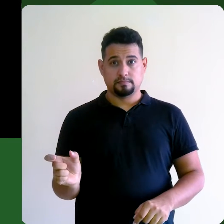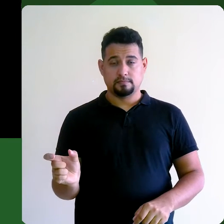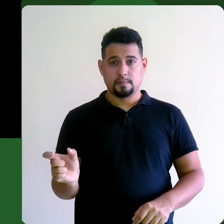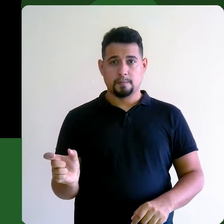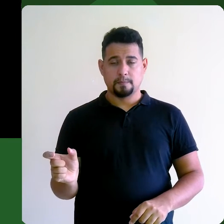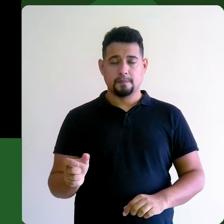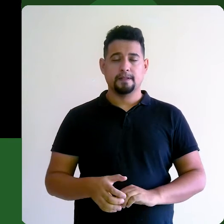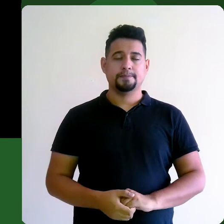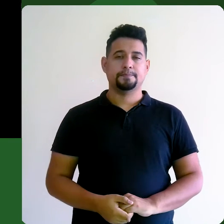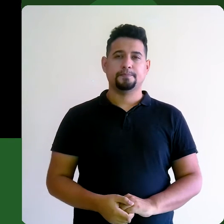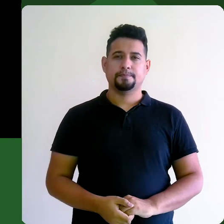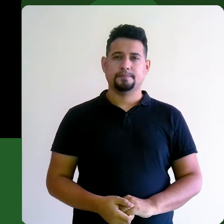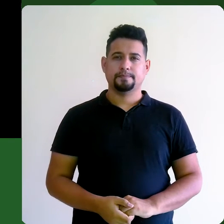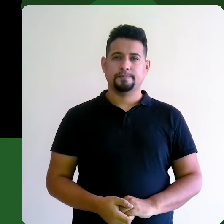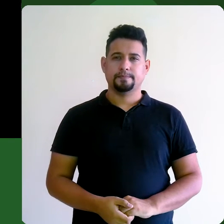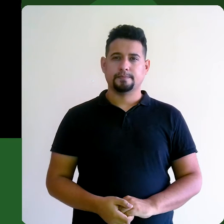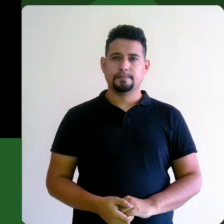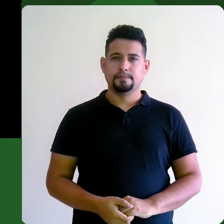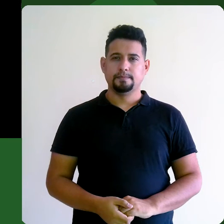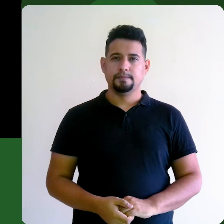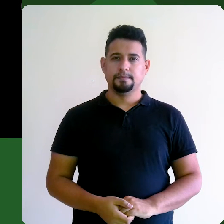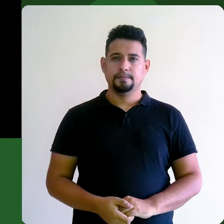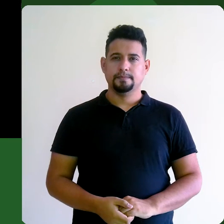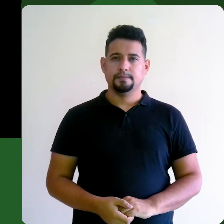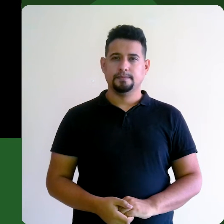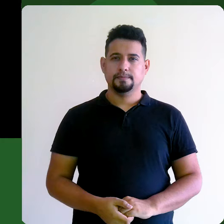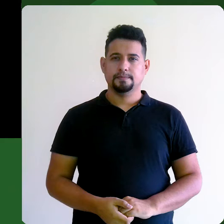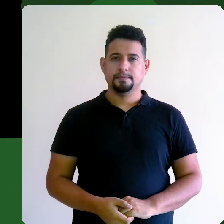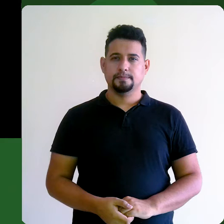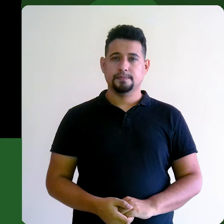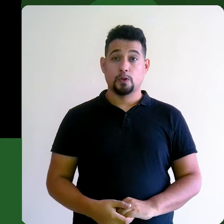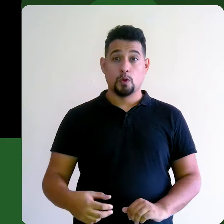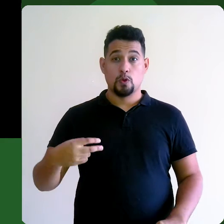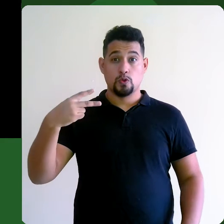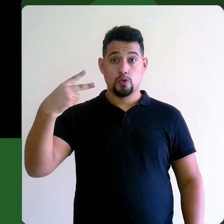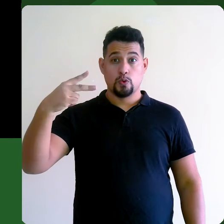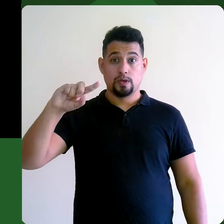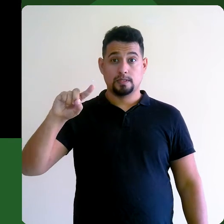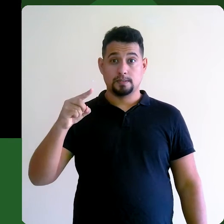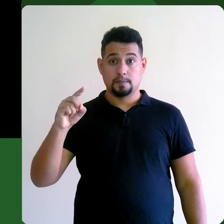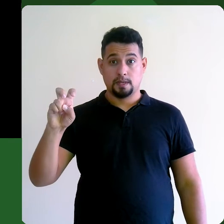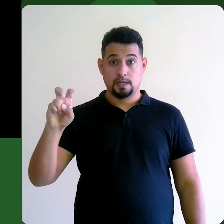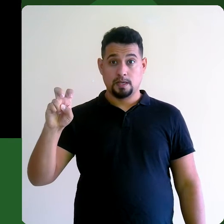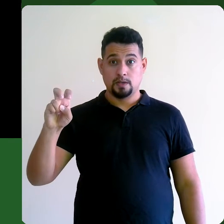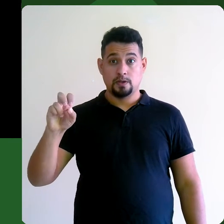lado direito. Então, vamos lá.